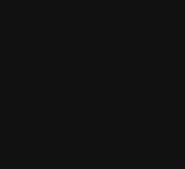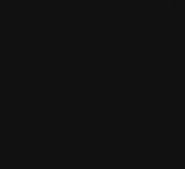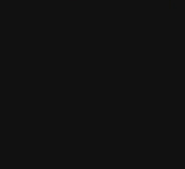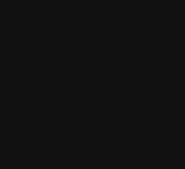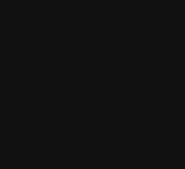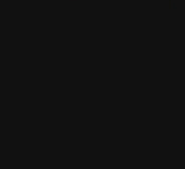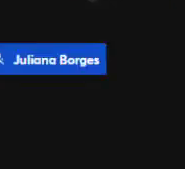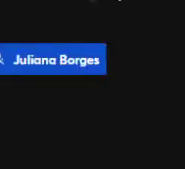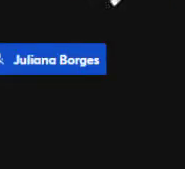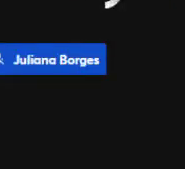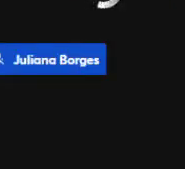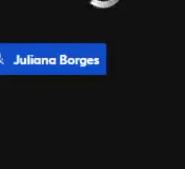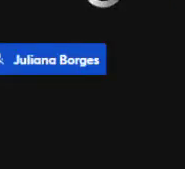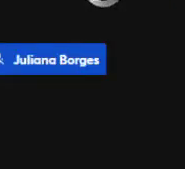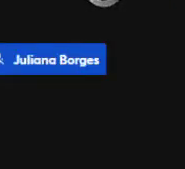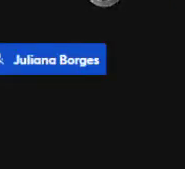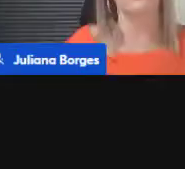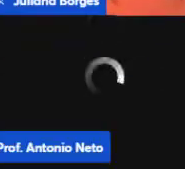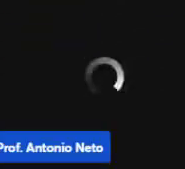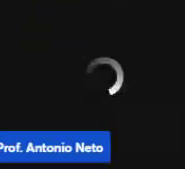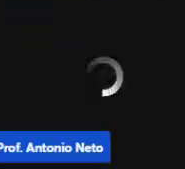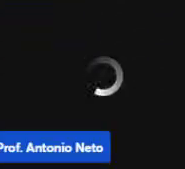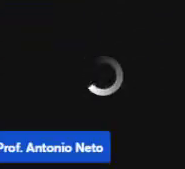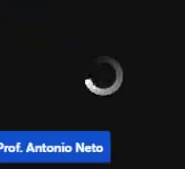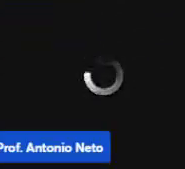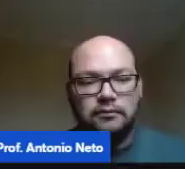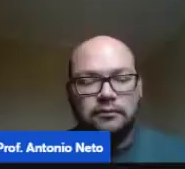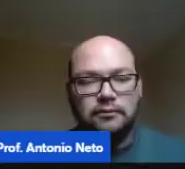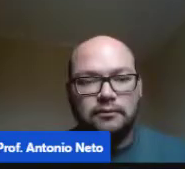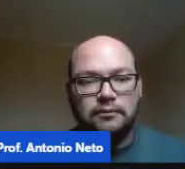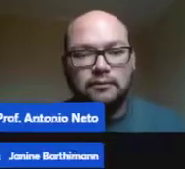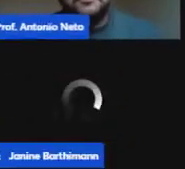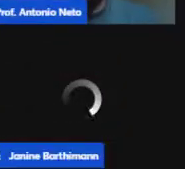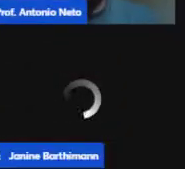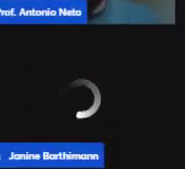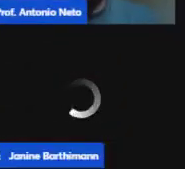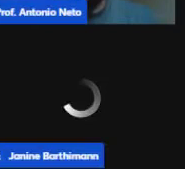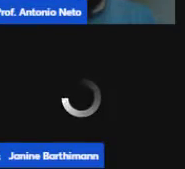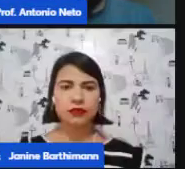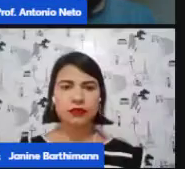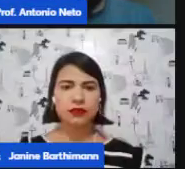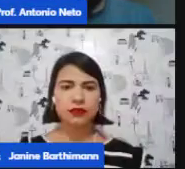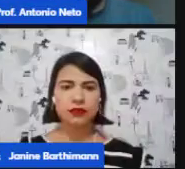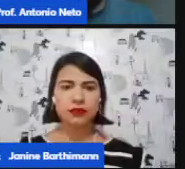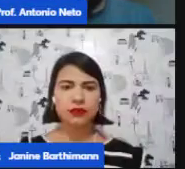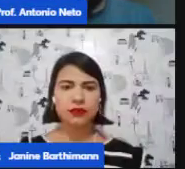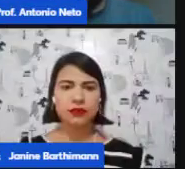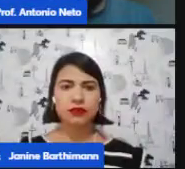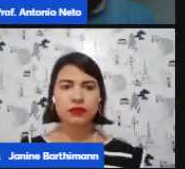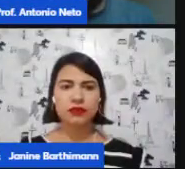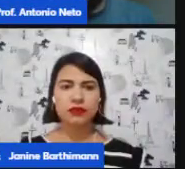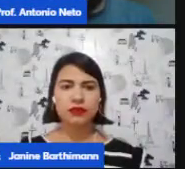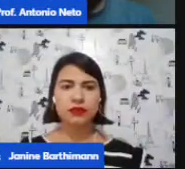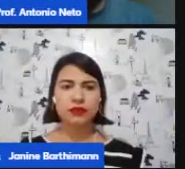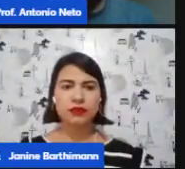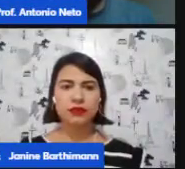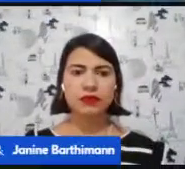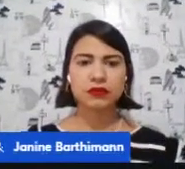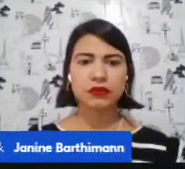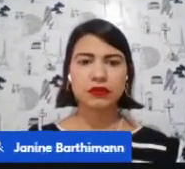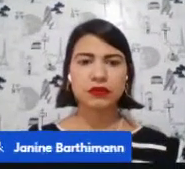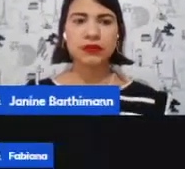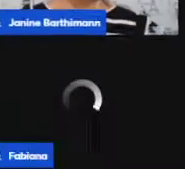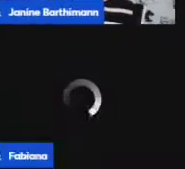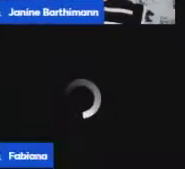nossas formações no canal do YouTube, nas Reflexões Pedagógicas Online. Para falar com a gente, né, vocês